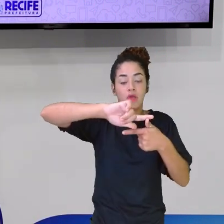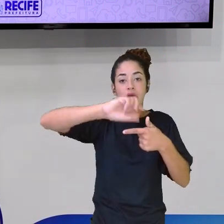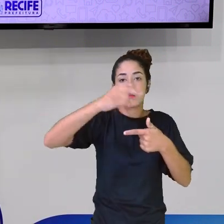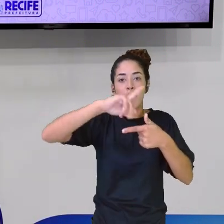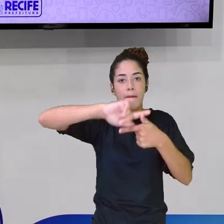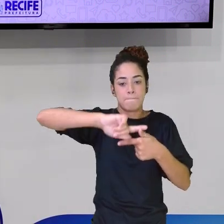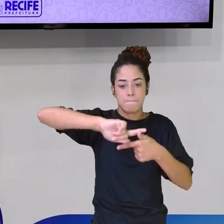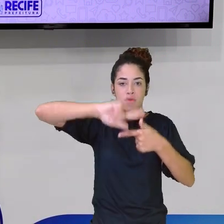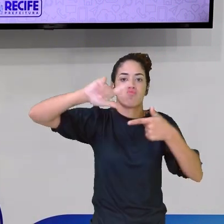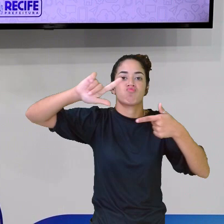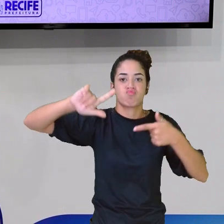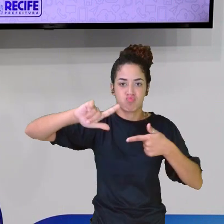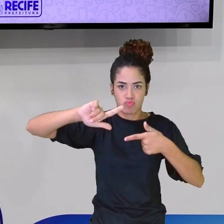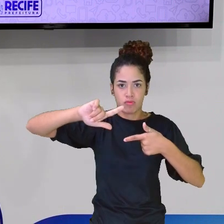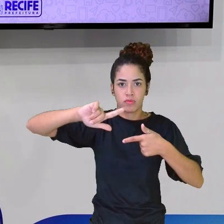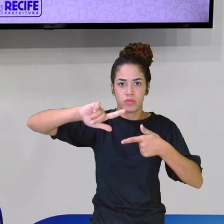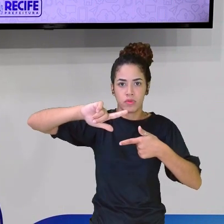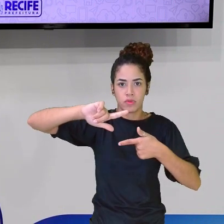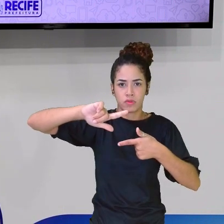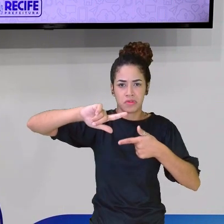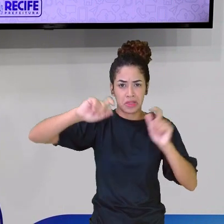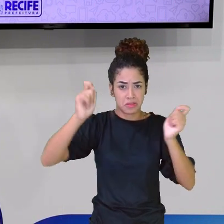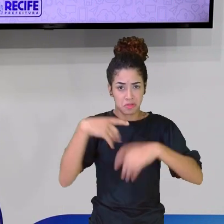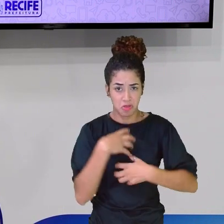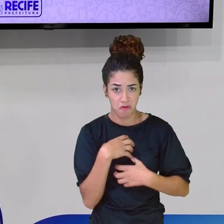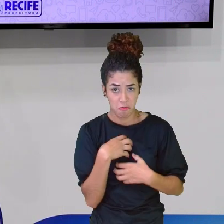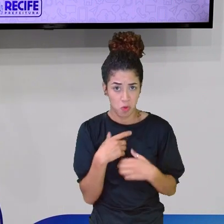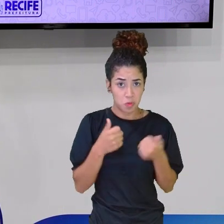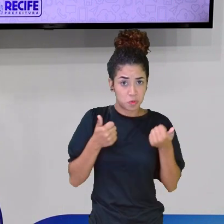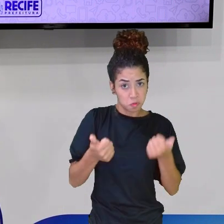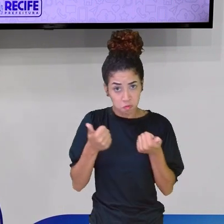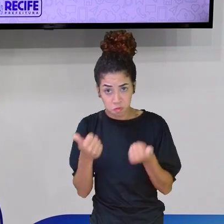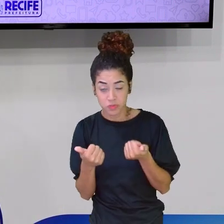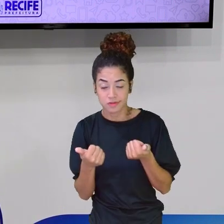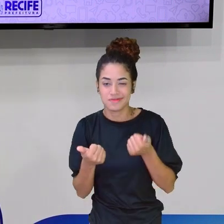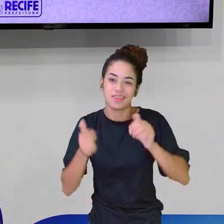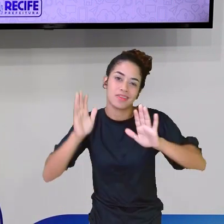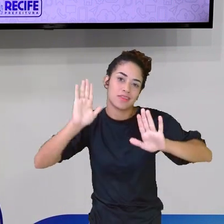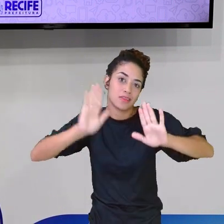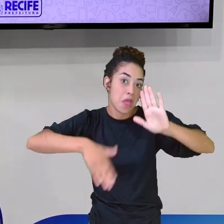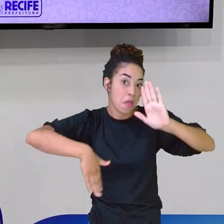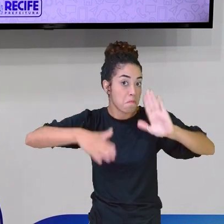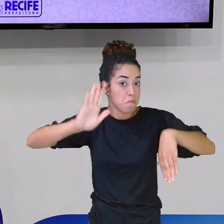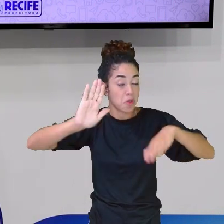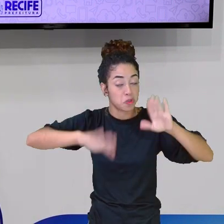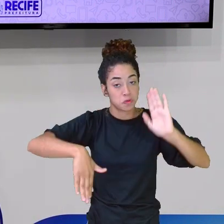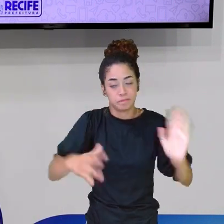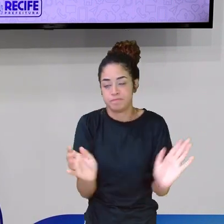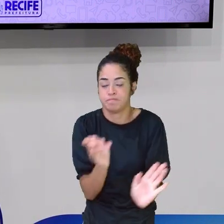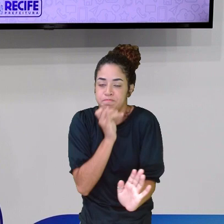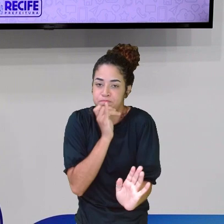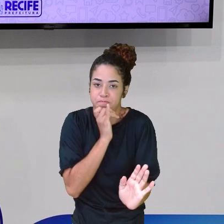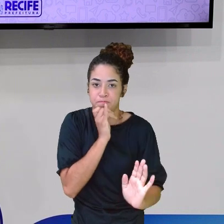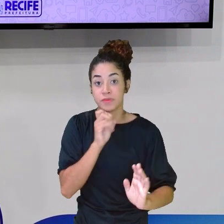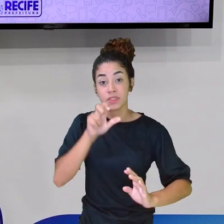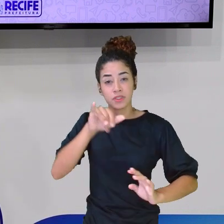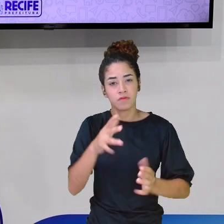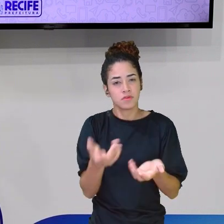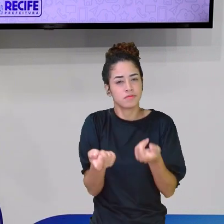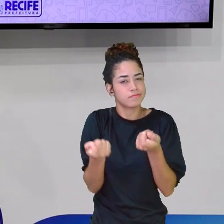e ampliar ele, eu estou fazendo da forma correta? Depende. Por exemplo, se